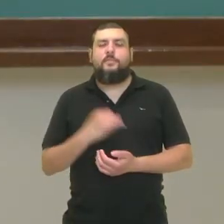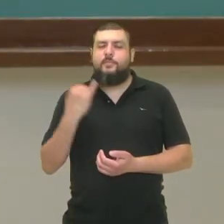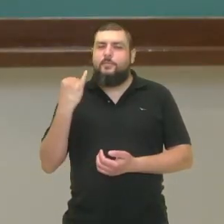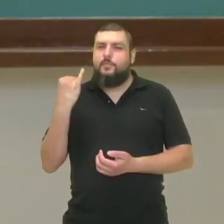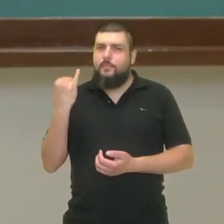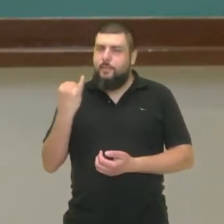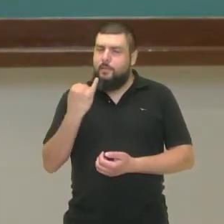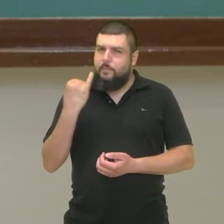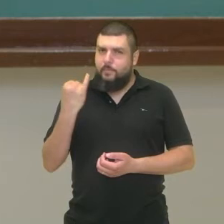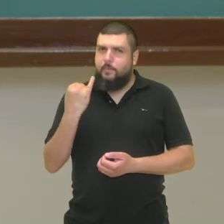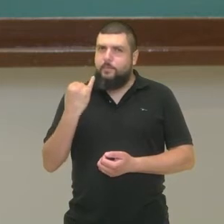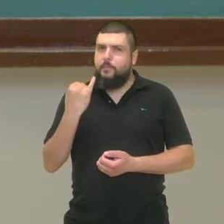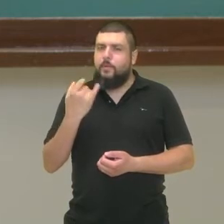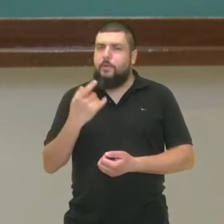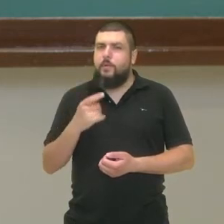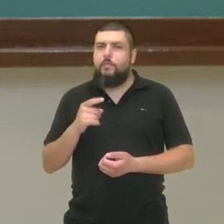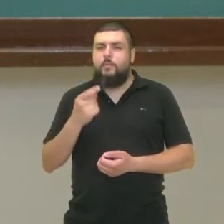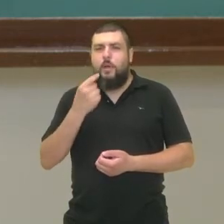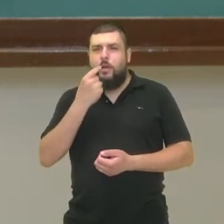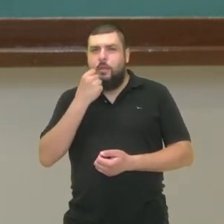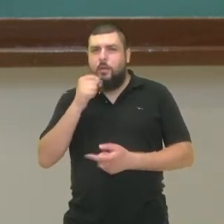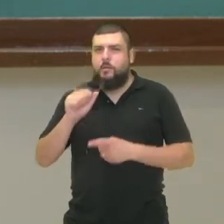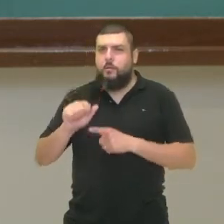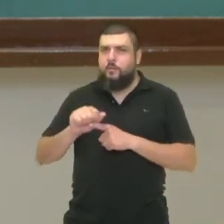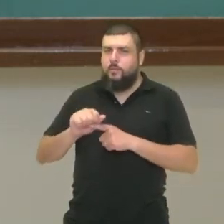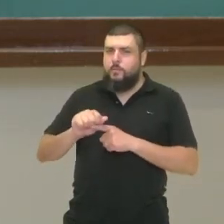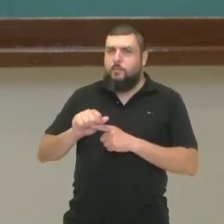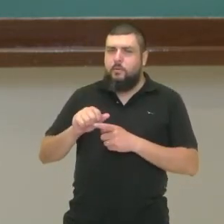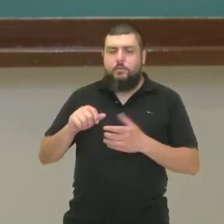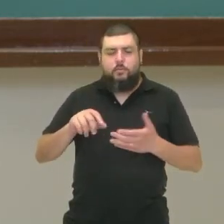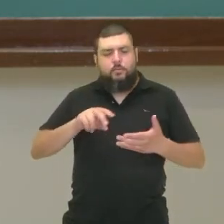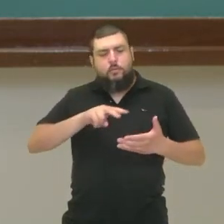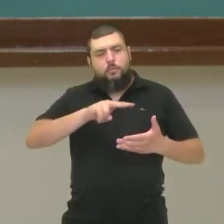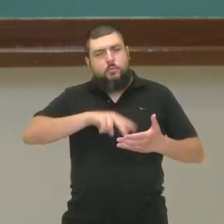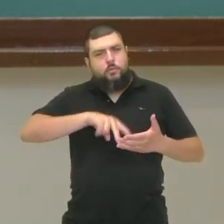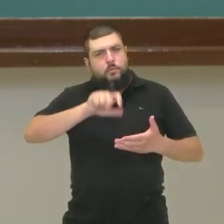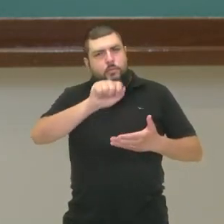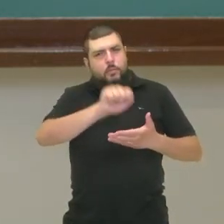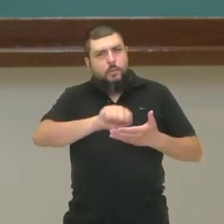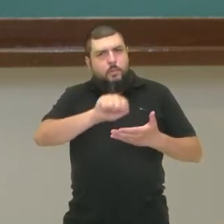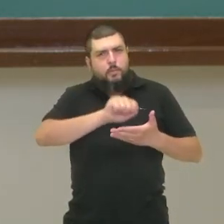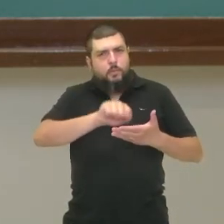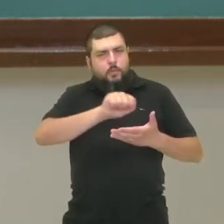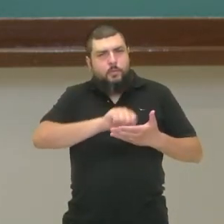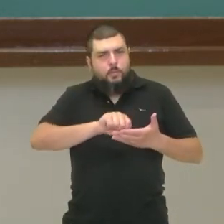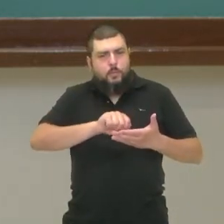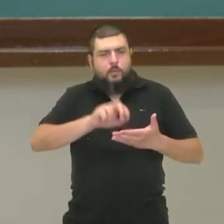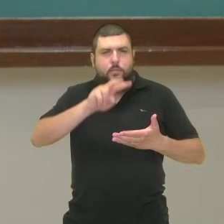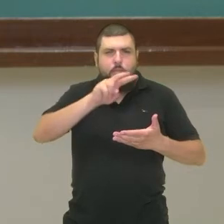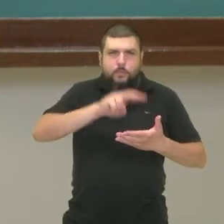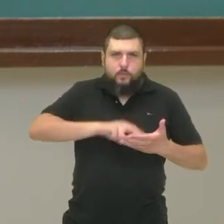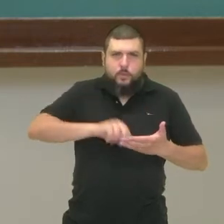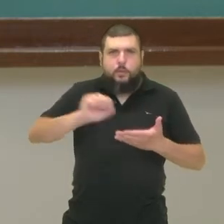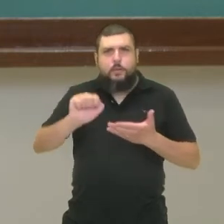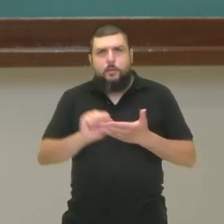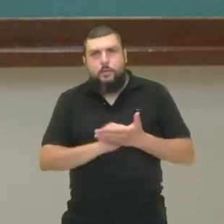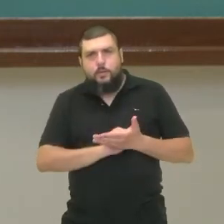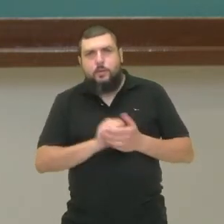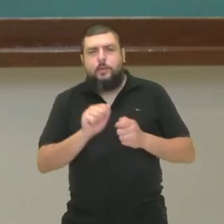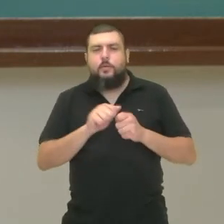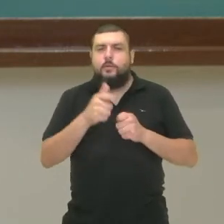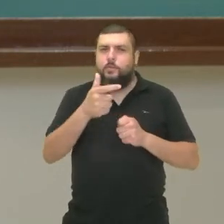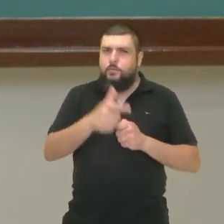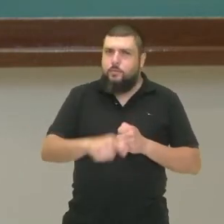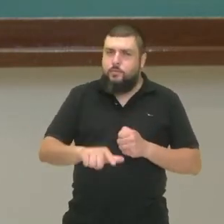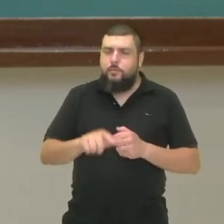Importante você estar com lápis e borracha na mão, conferindo o que está escrevendo, reescrita quando é necessário. Eu